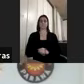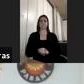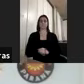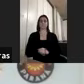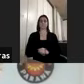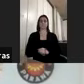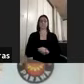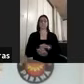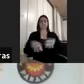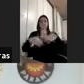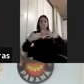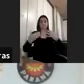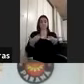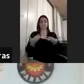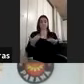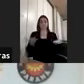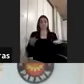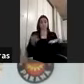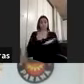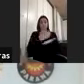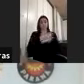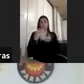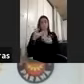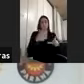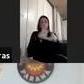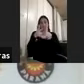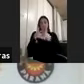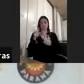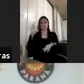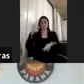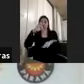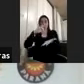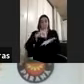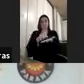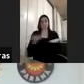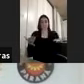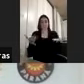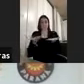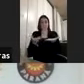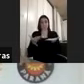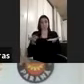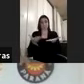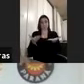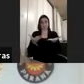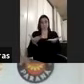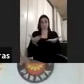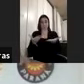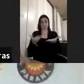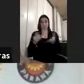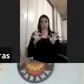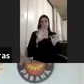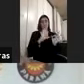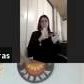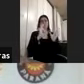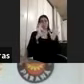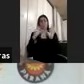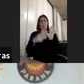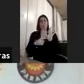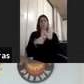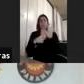Então, povo, dando início aqui à nossa live SMC de hoje, nós vamos passar aqui um giro sobre a